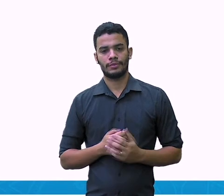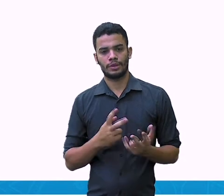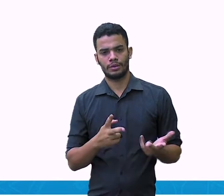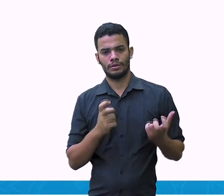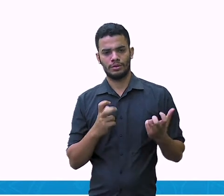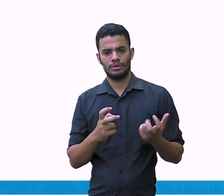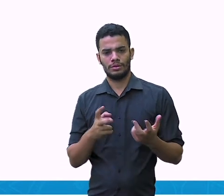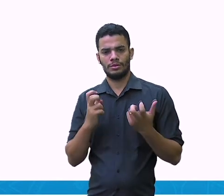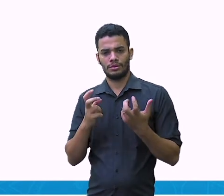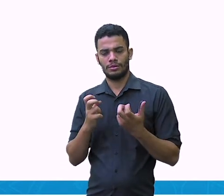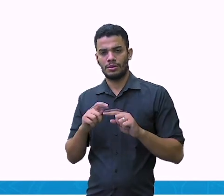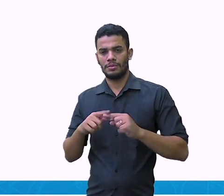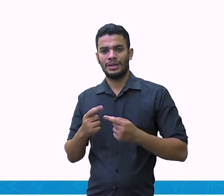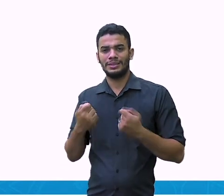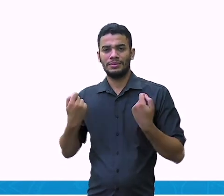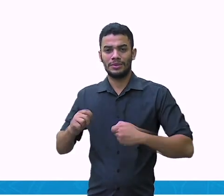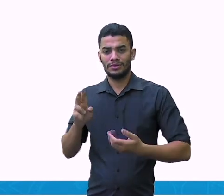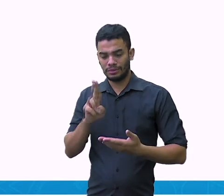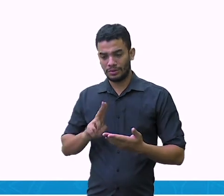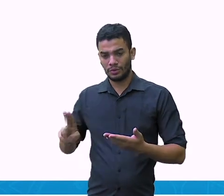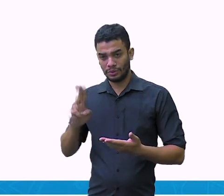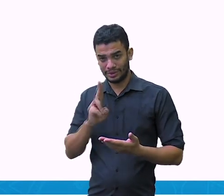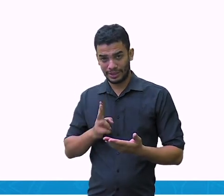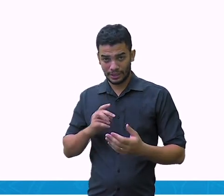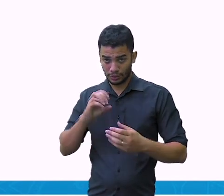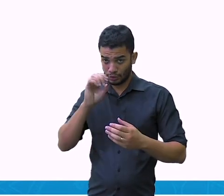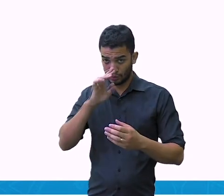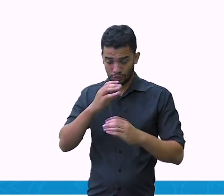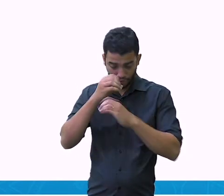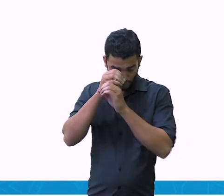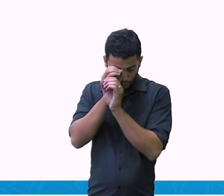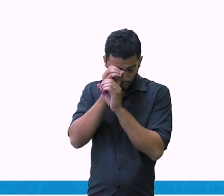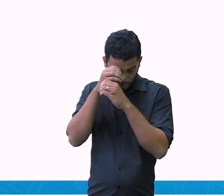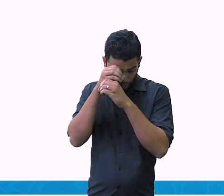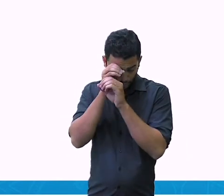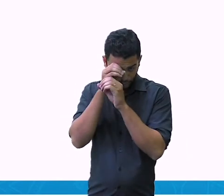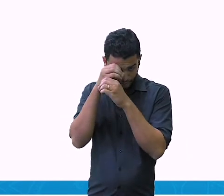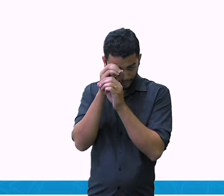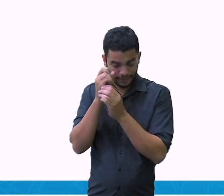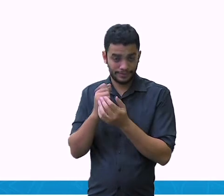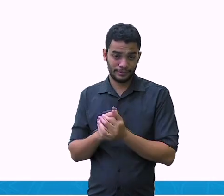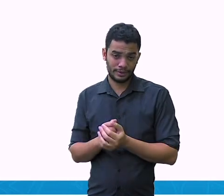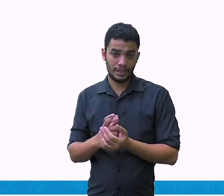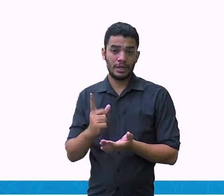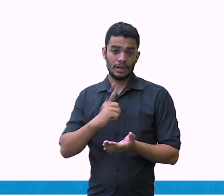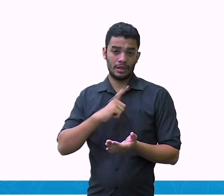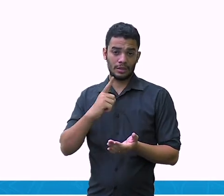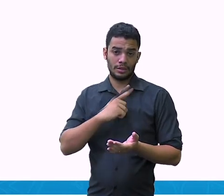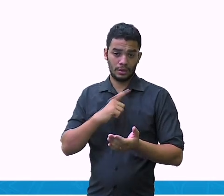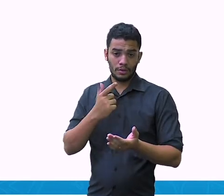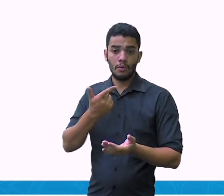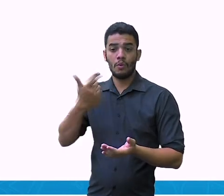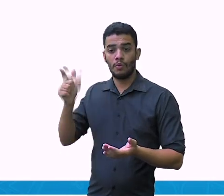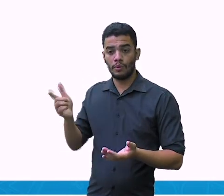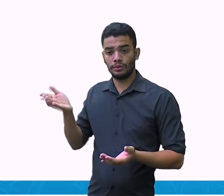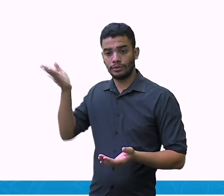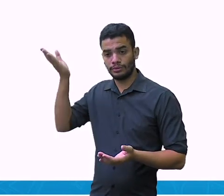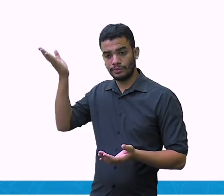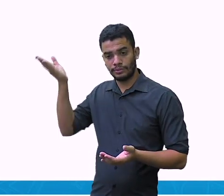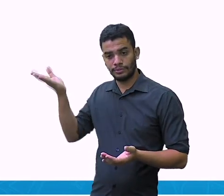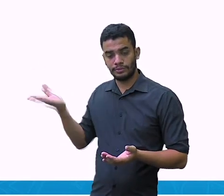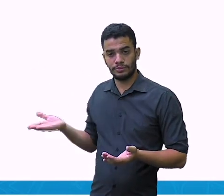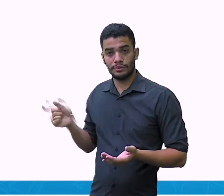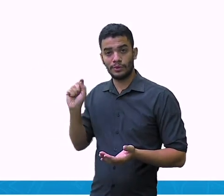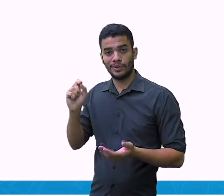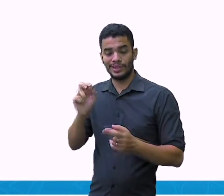que a gente só consegue enxergar através do microscópio. E, assim como nós, outros